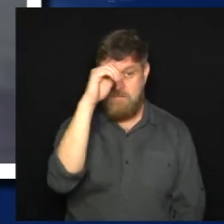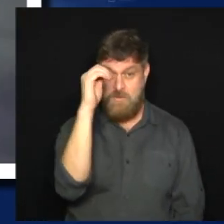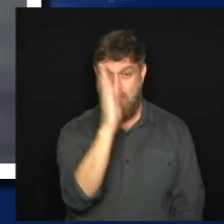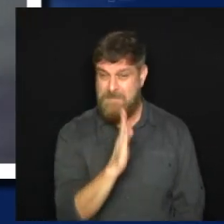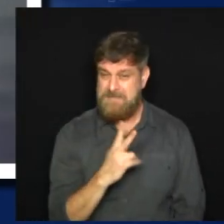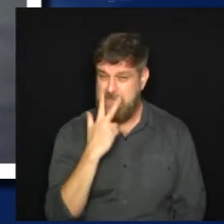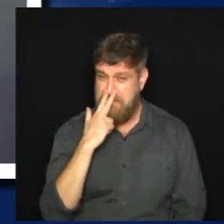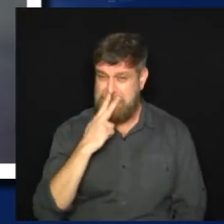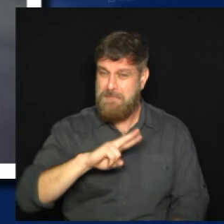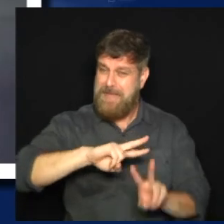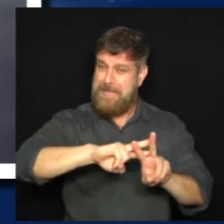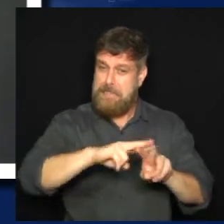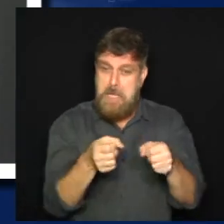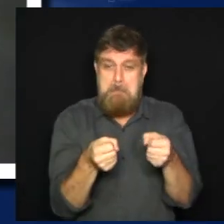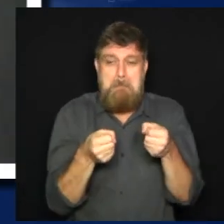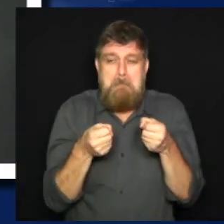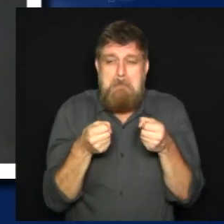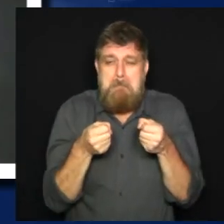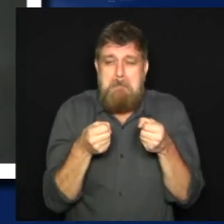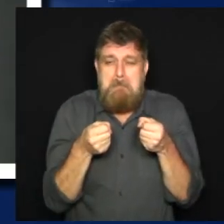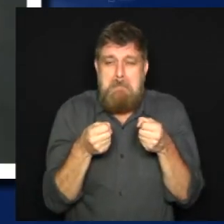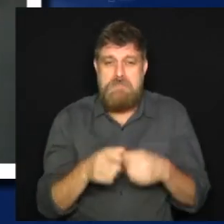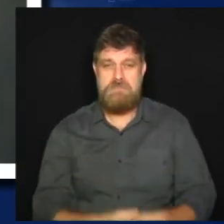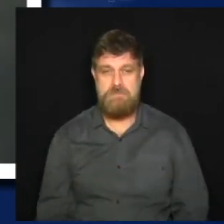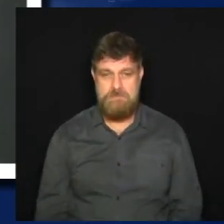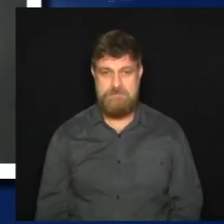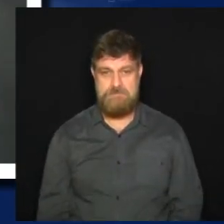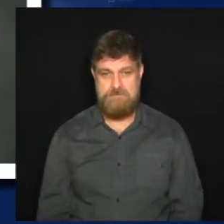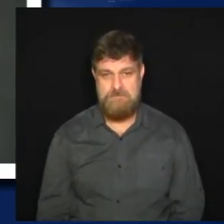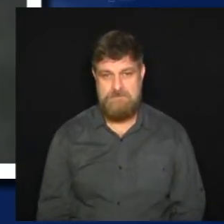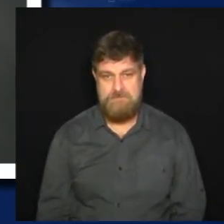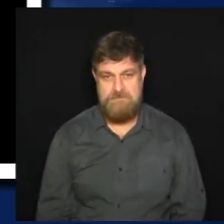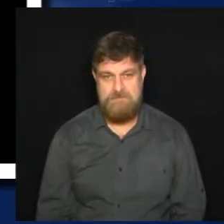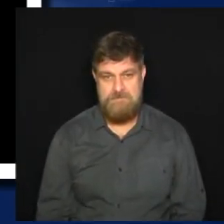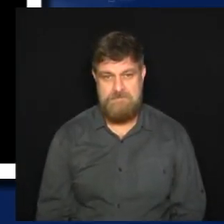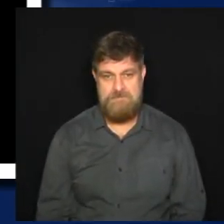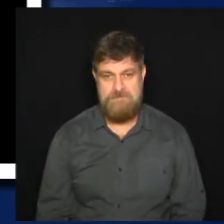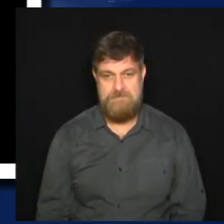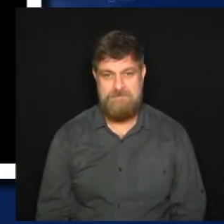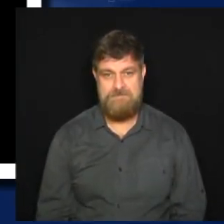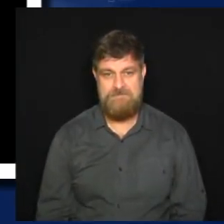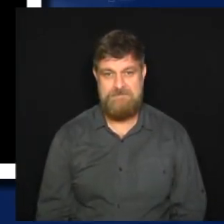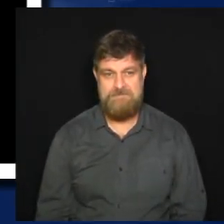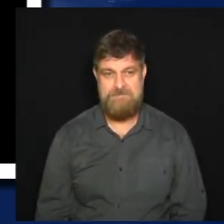aí, enfim, né, varia o quanto que você quer doar. Que é o passado compartilhado contigo.